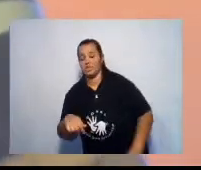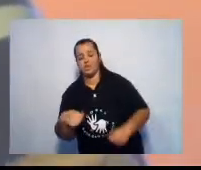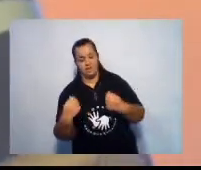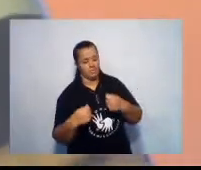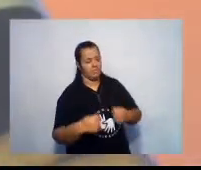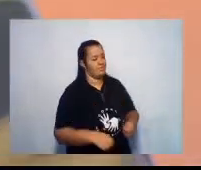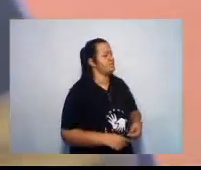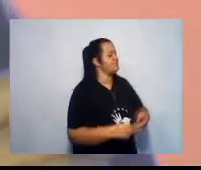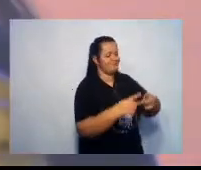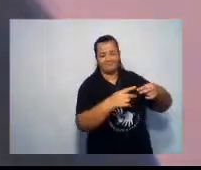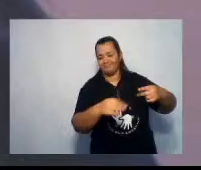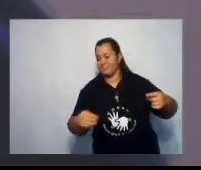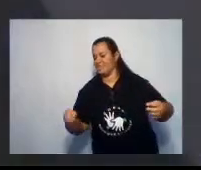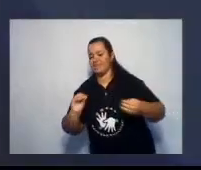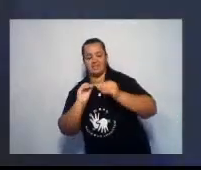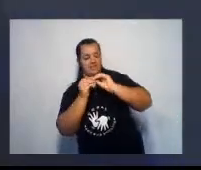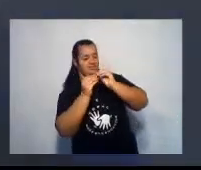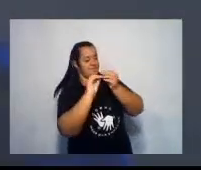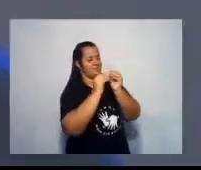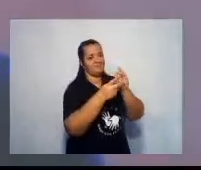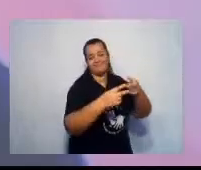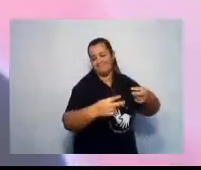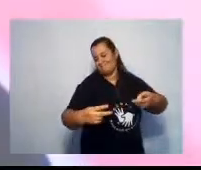Você pode provar milhões de